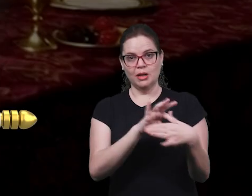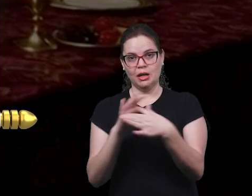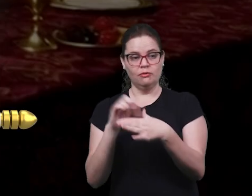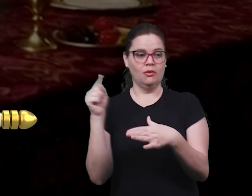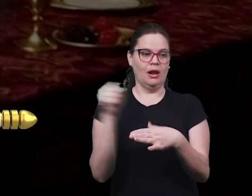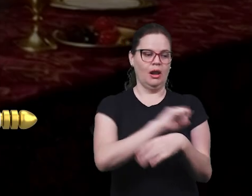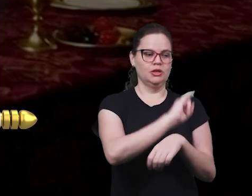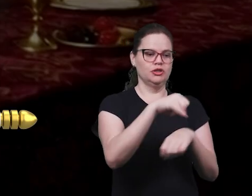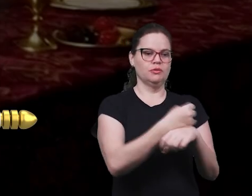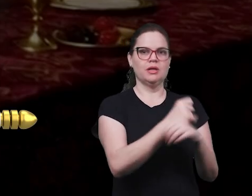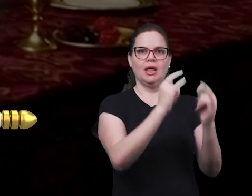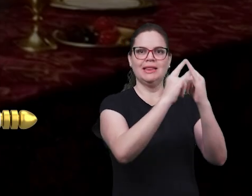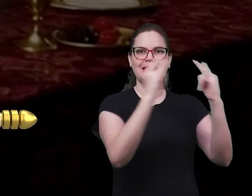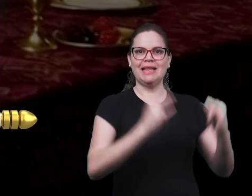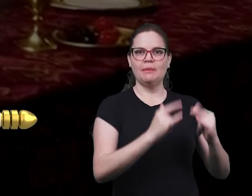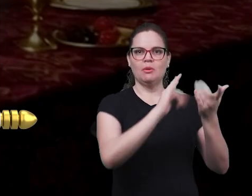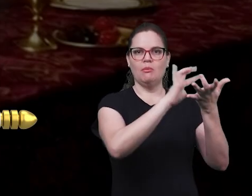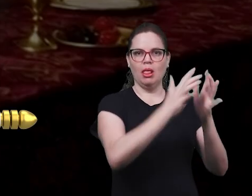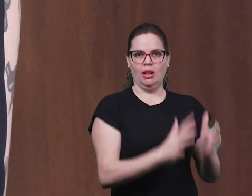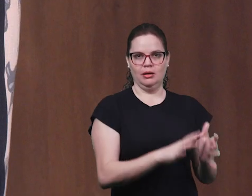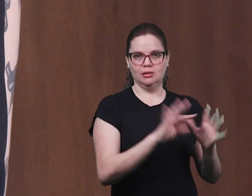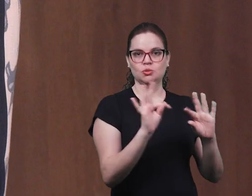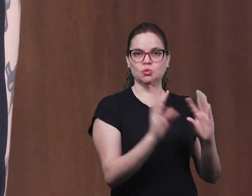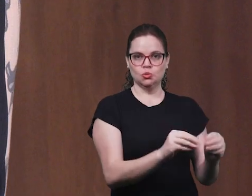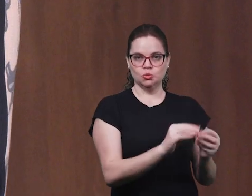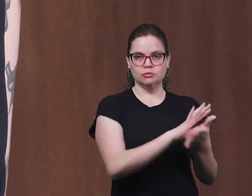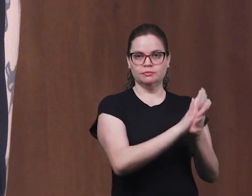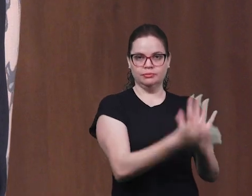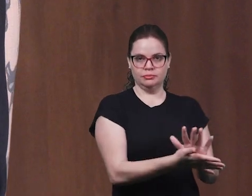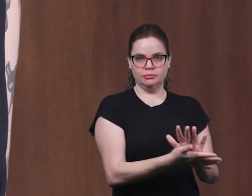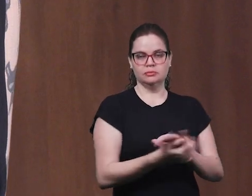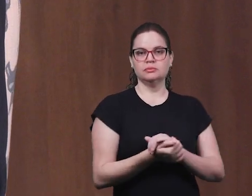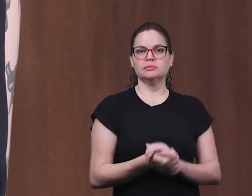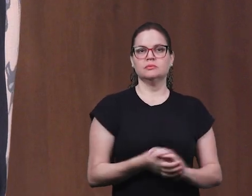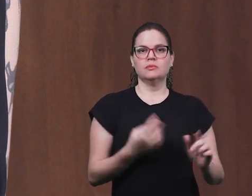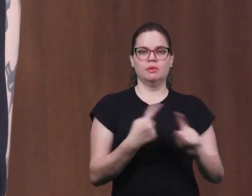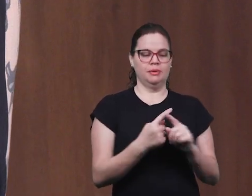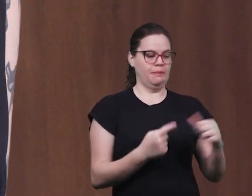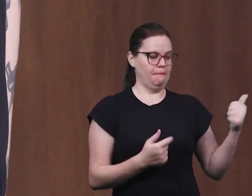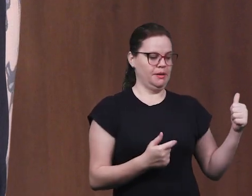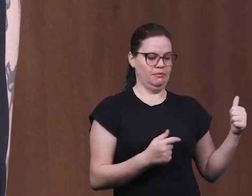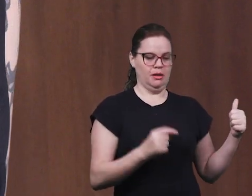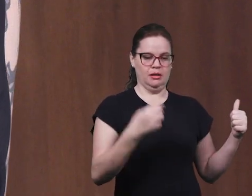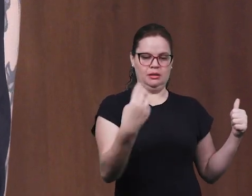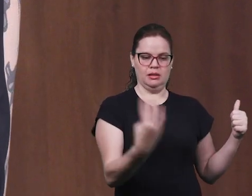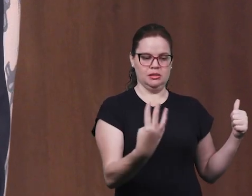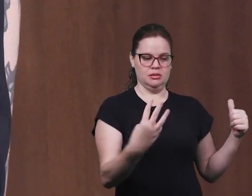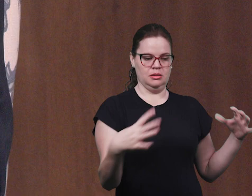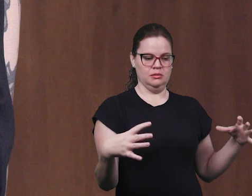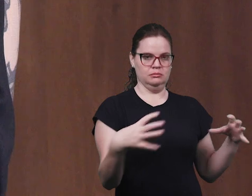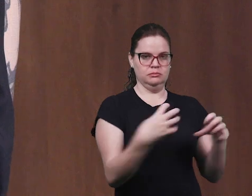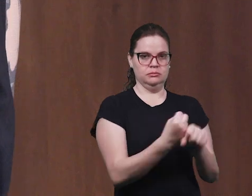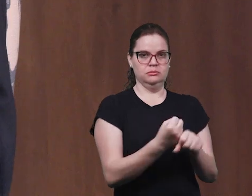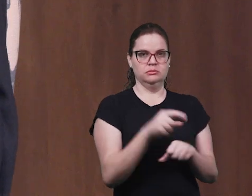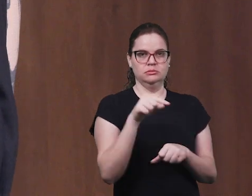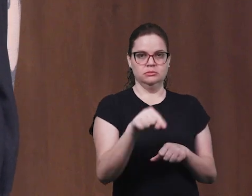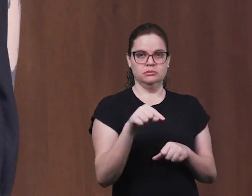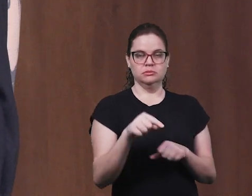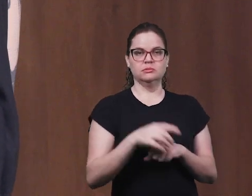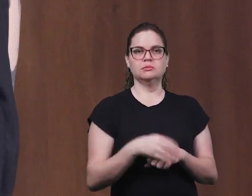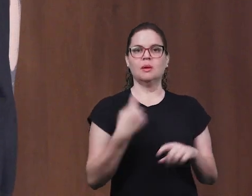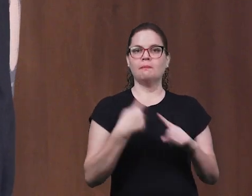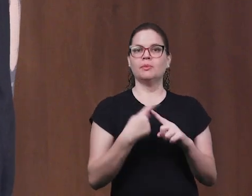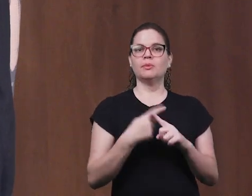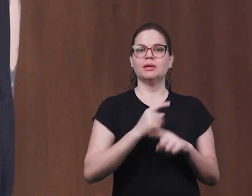ali entende-se que a primeira e a segunda, até chegar à terceira, embora